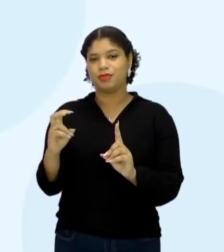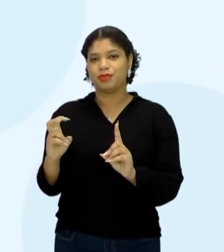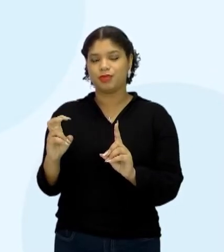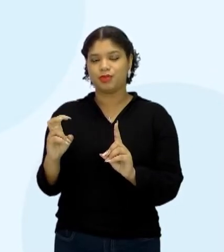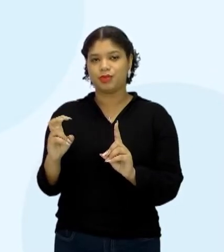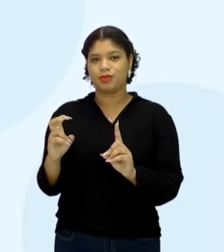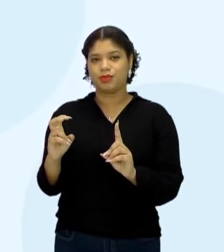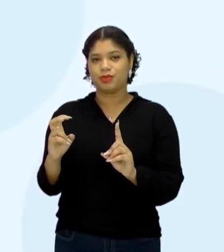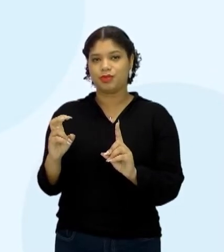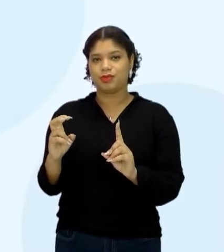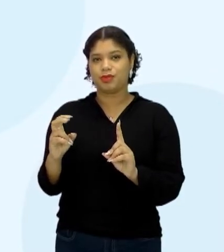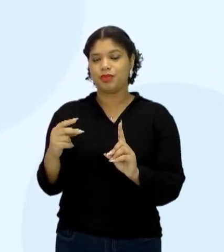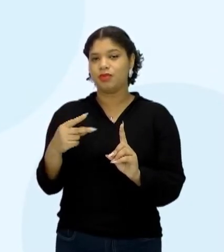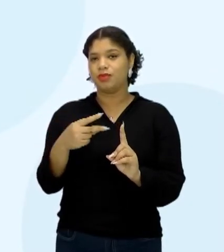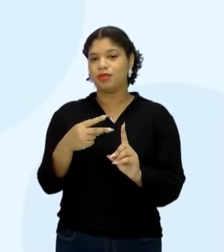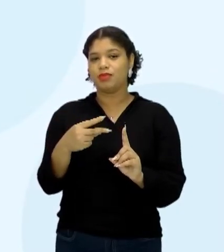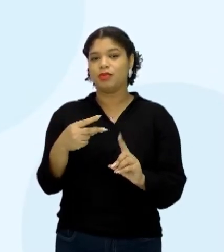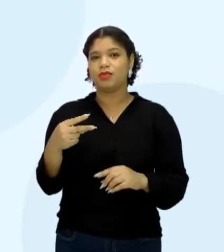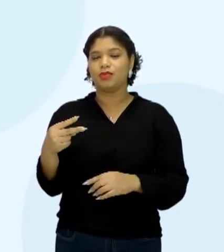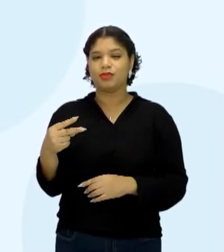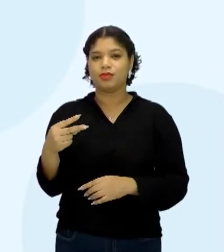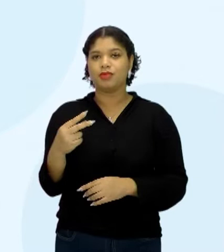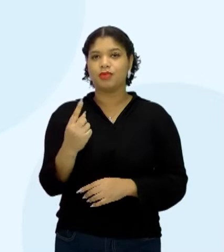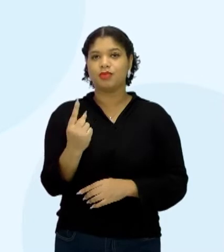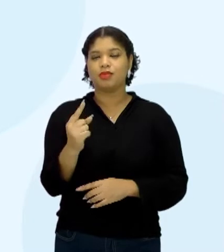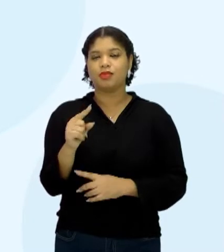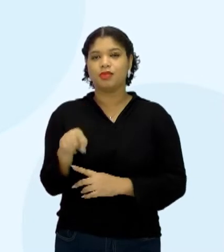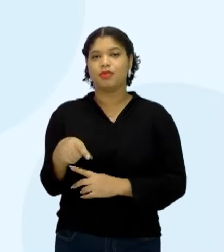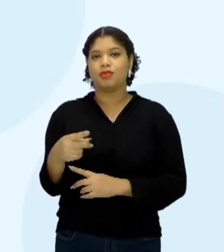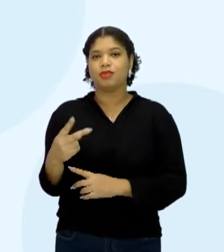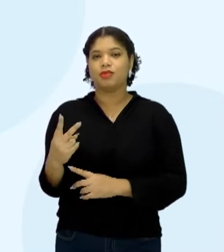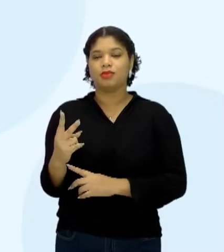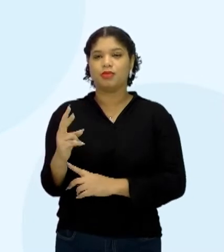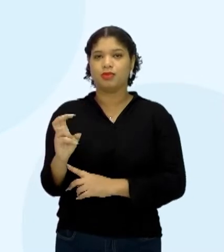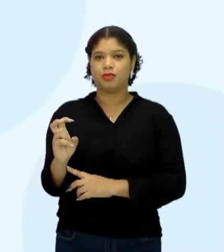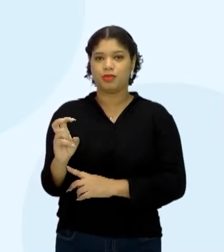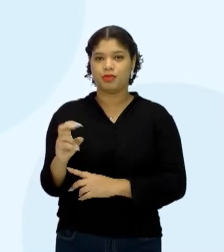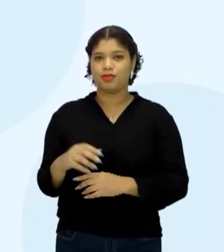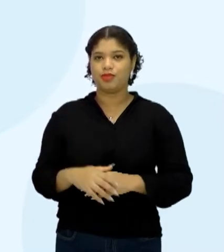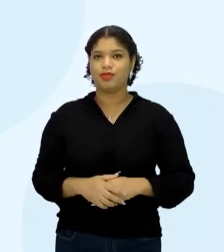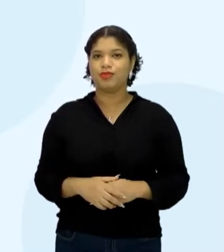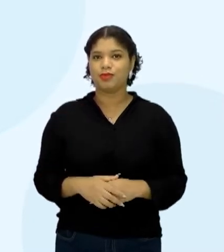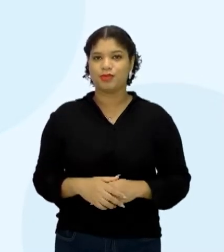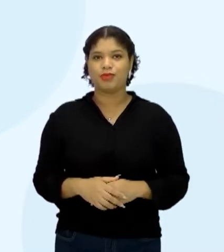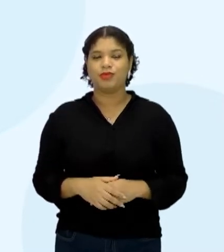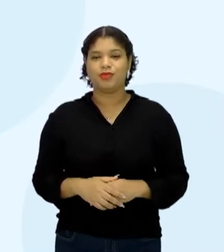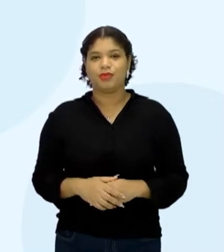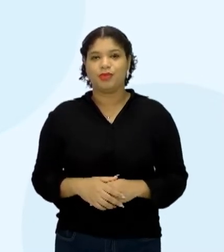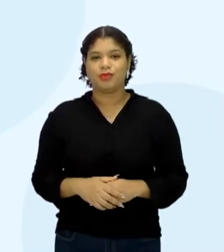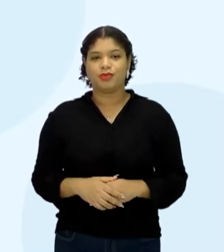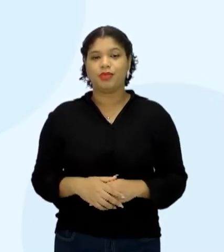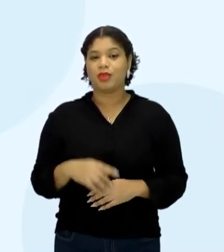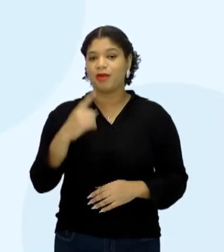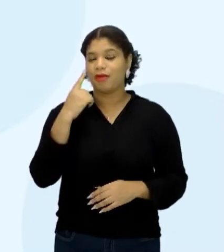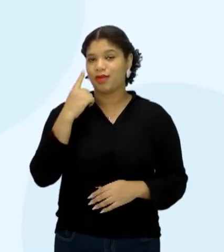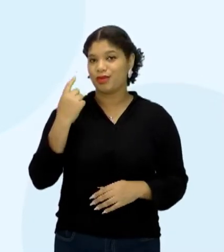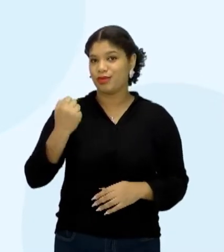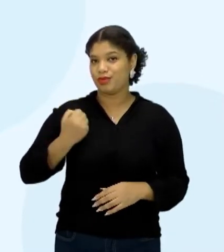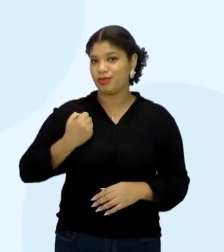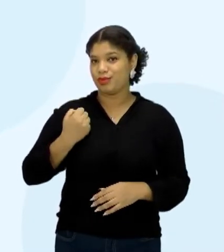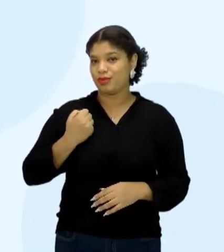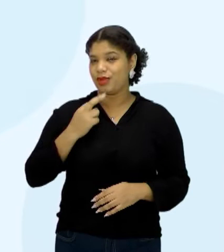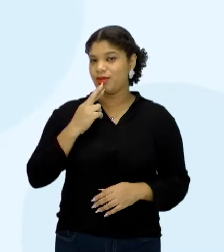0,25. 1 mais 0,25? 1,25. Então, o meu valor final da conta que eu quero